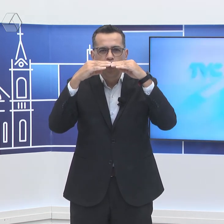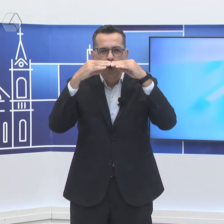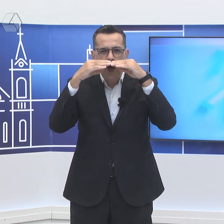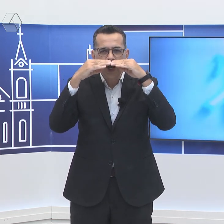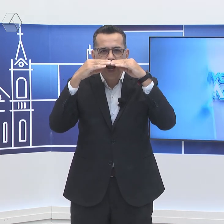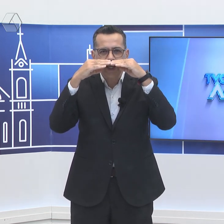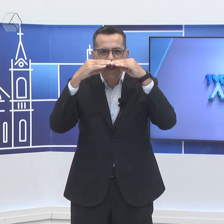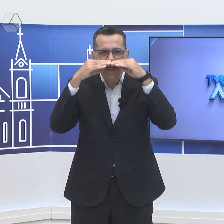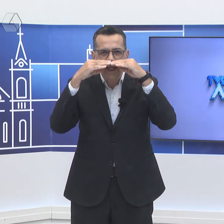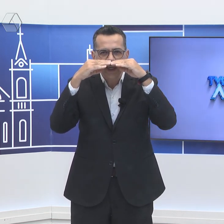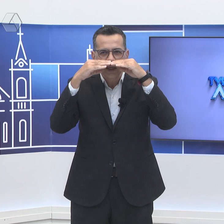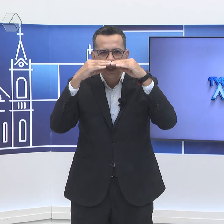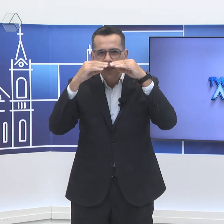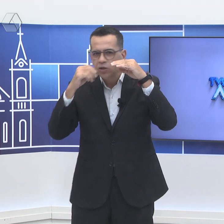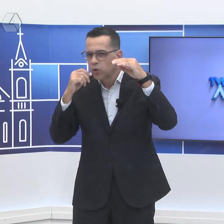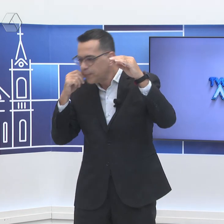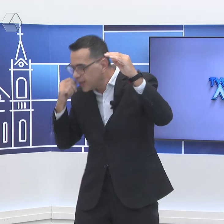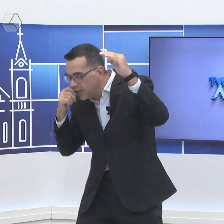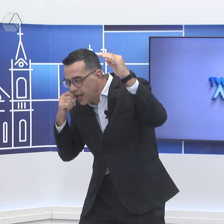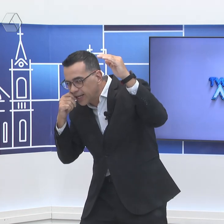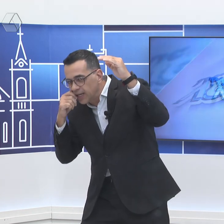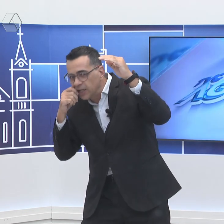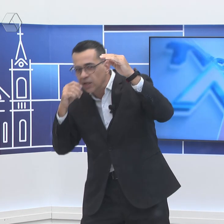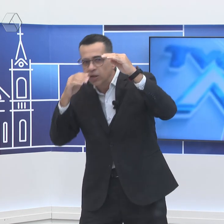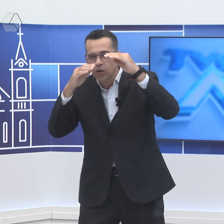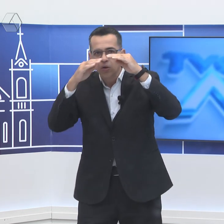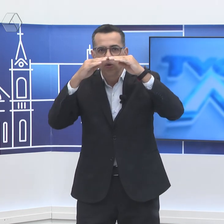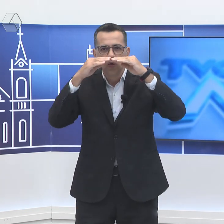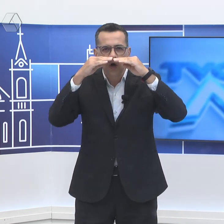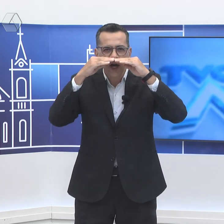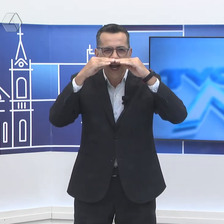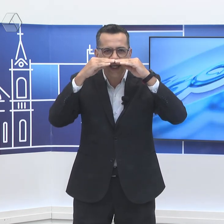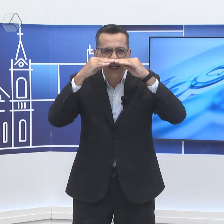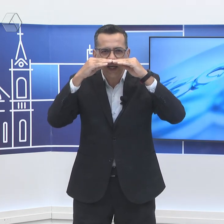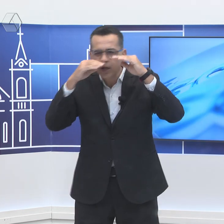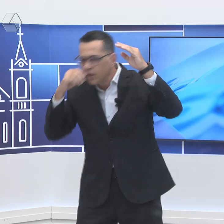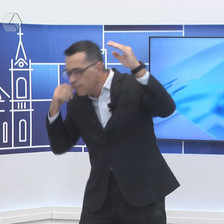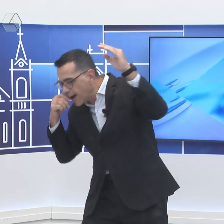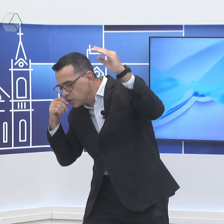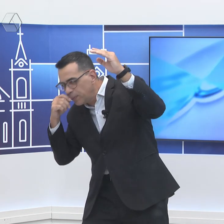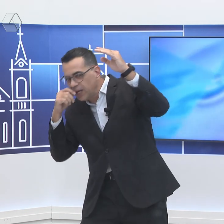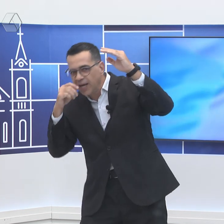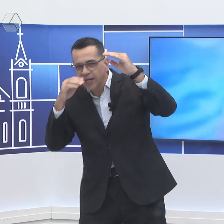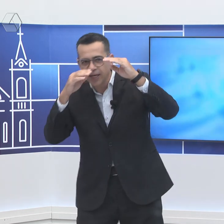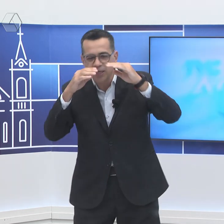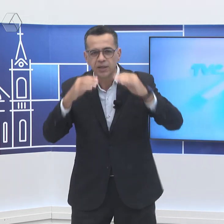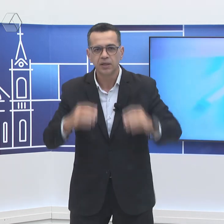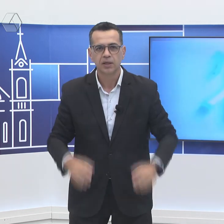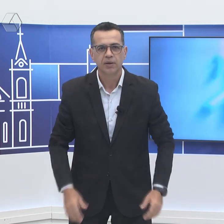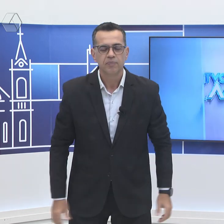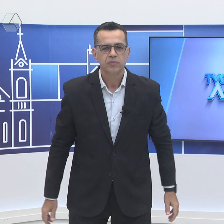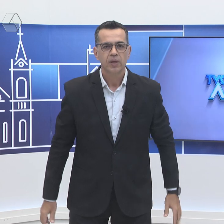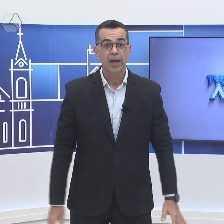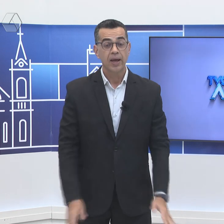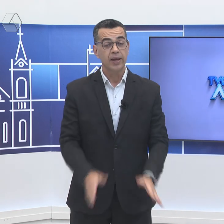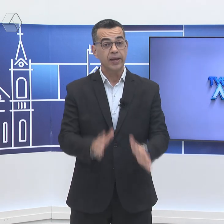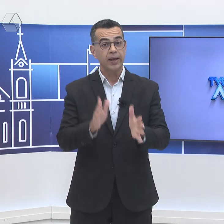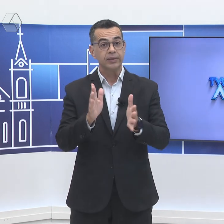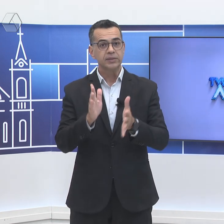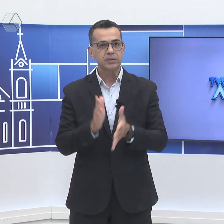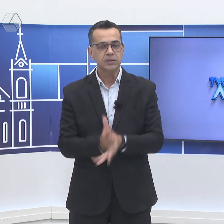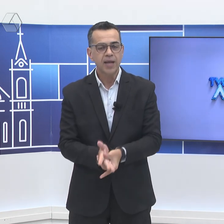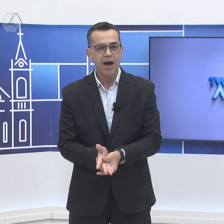Era o olho aqui e o piqui aqui. O olho aqui e mais um piqui aqui.